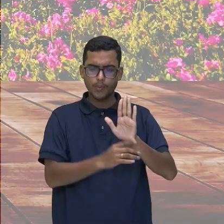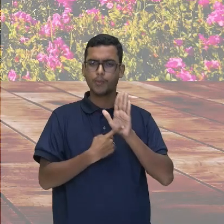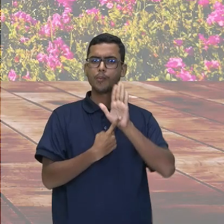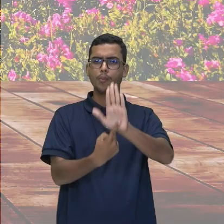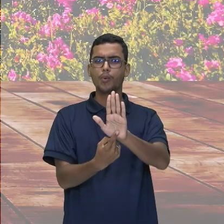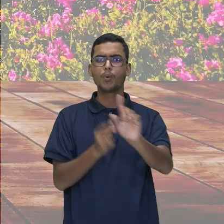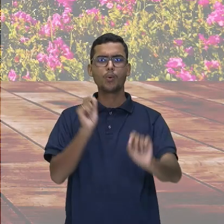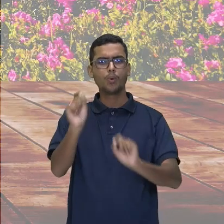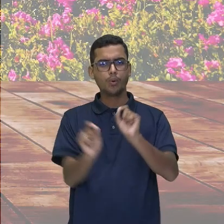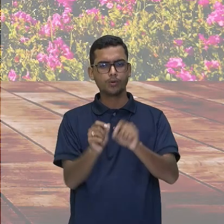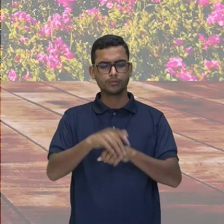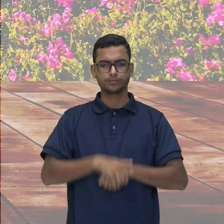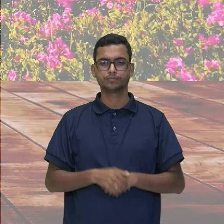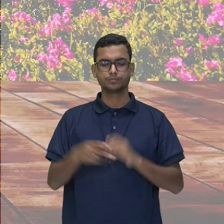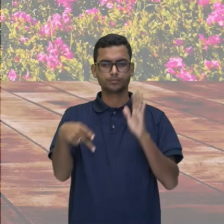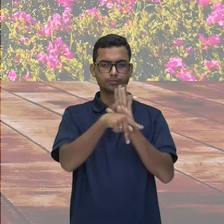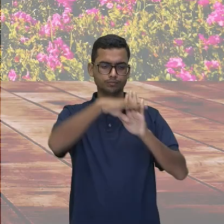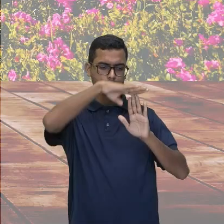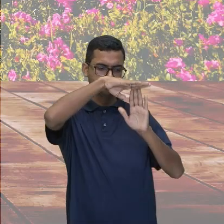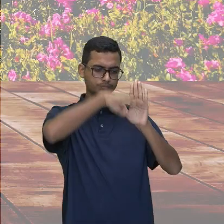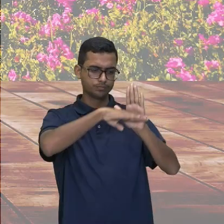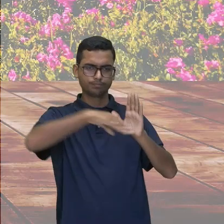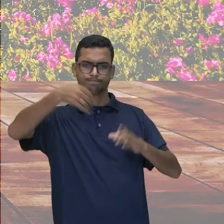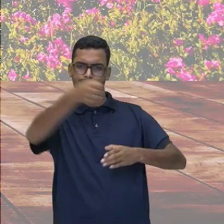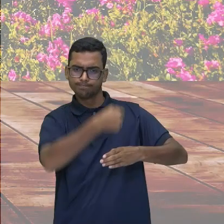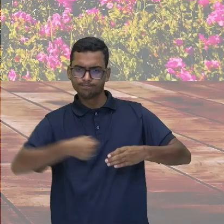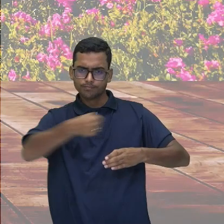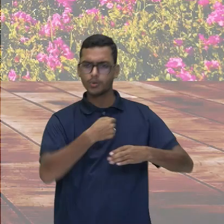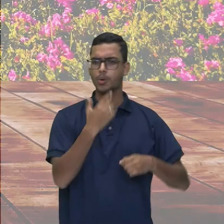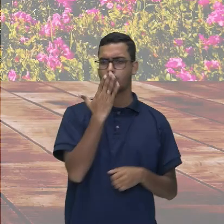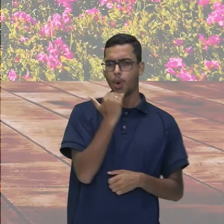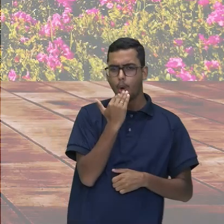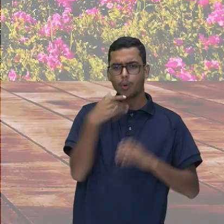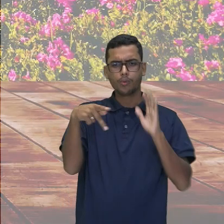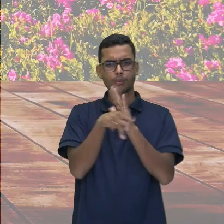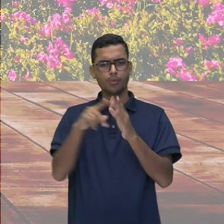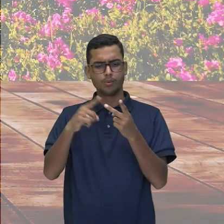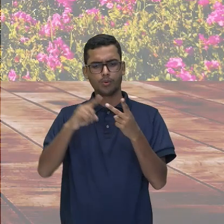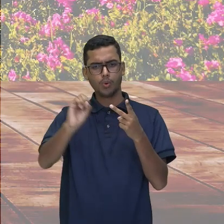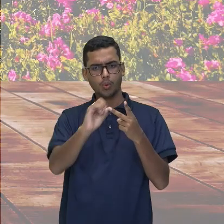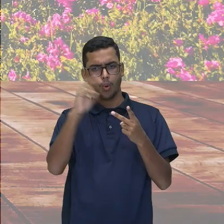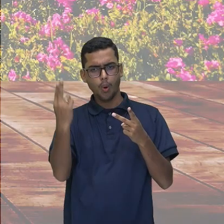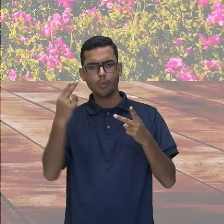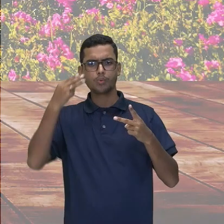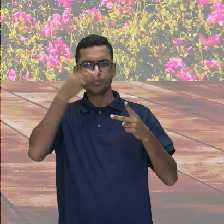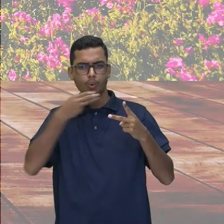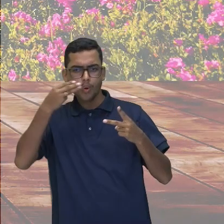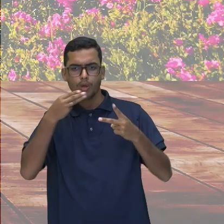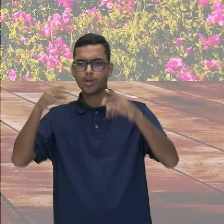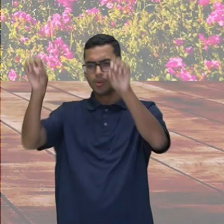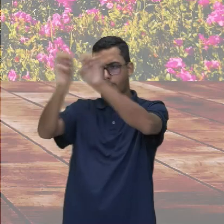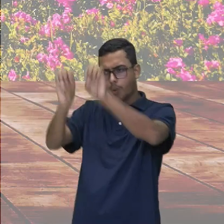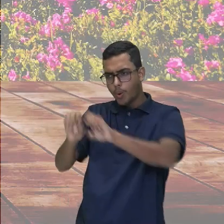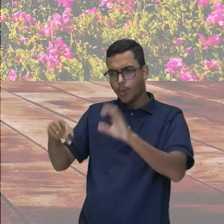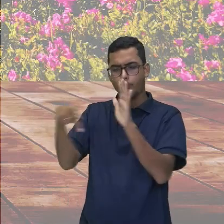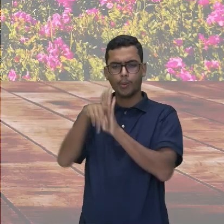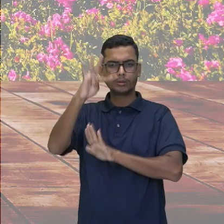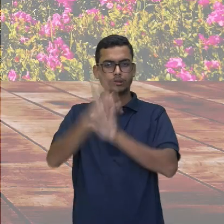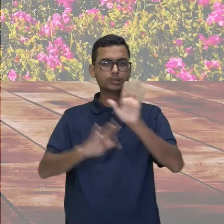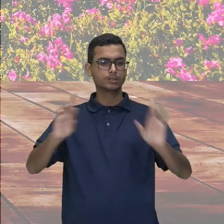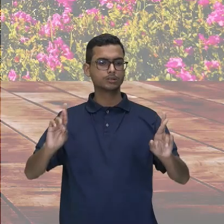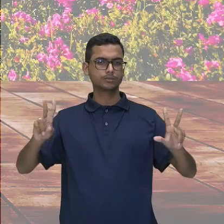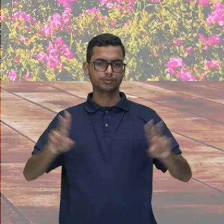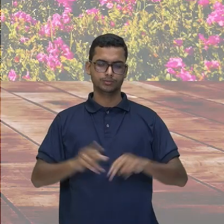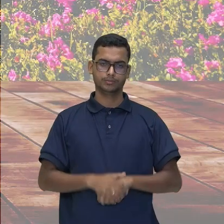mostra uma receita, né, de uma comida, de um doce. Então, a estrutura do texto é diferente. Então,